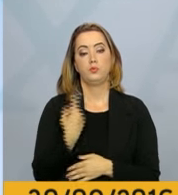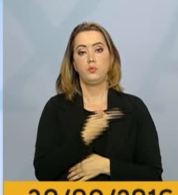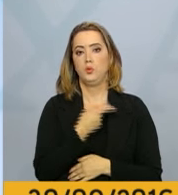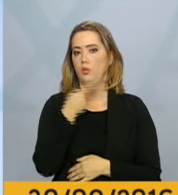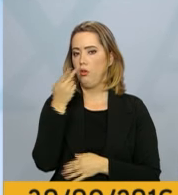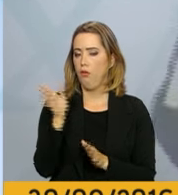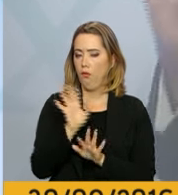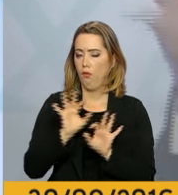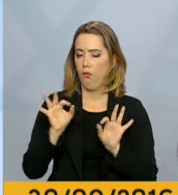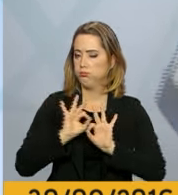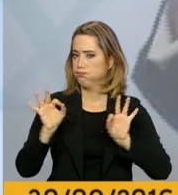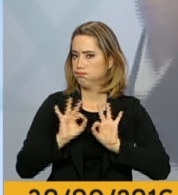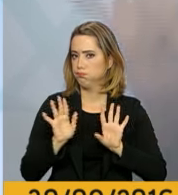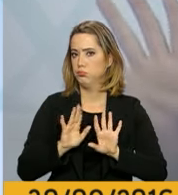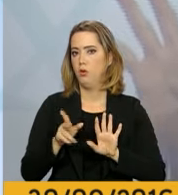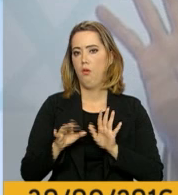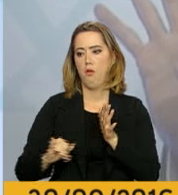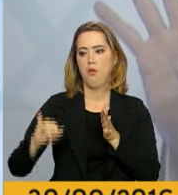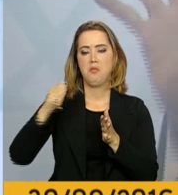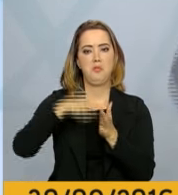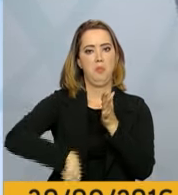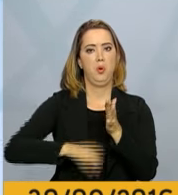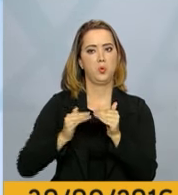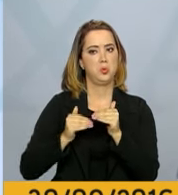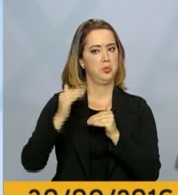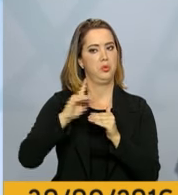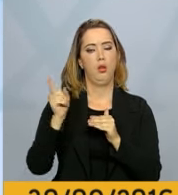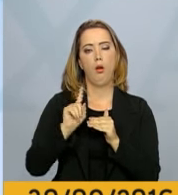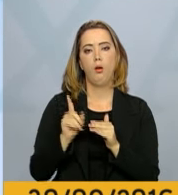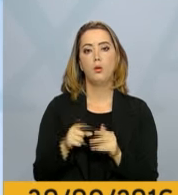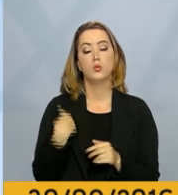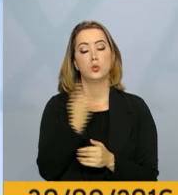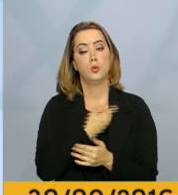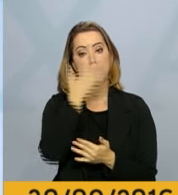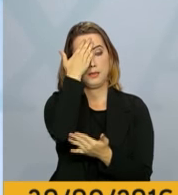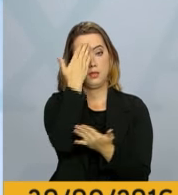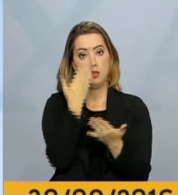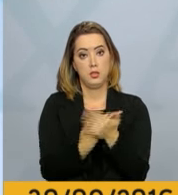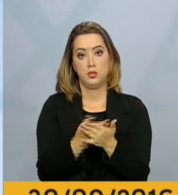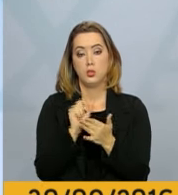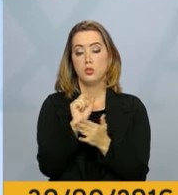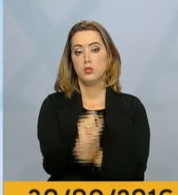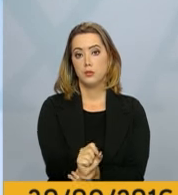falou mais em imposto, em tributo nenhum. Por quê? Porque nós confiamos na